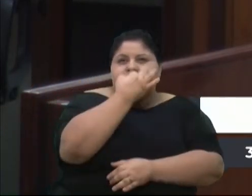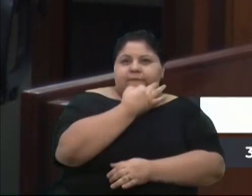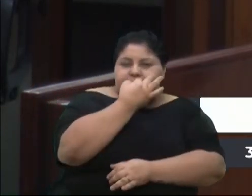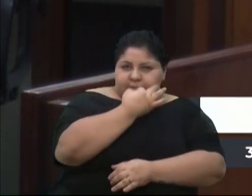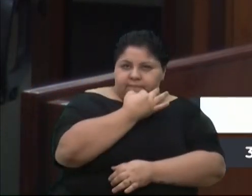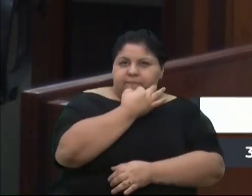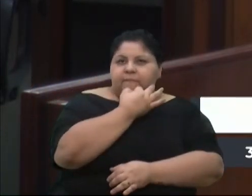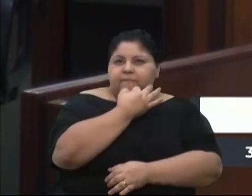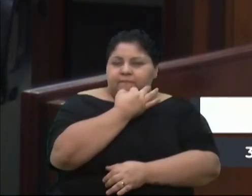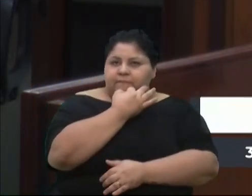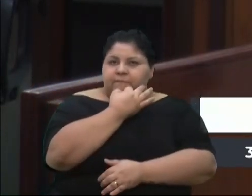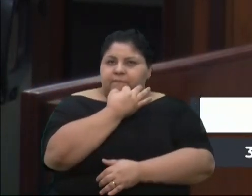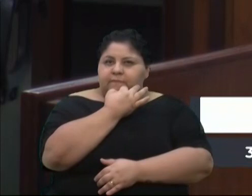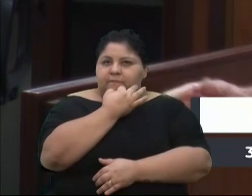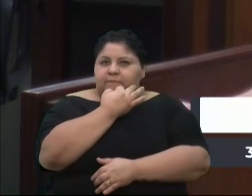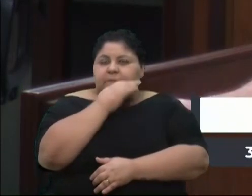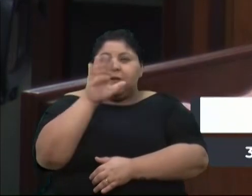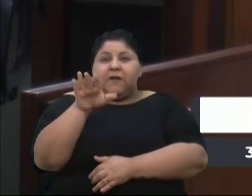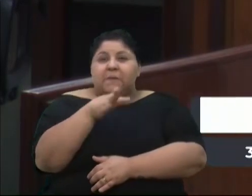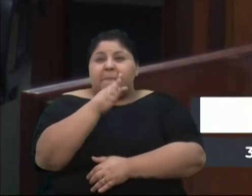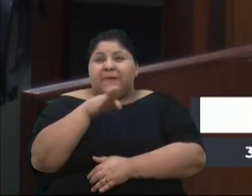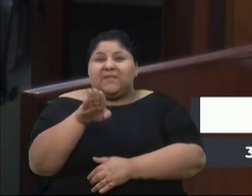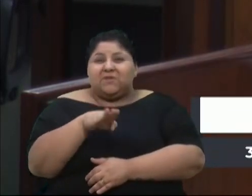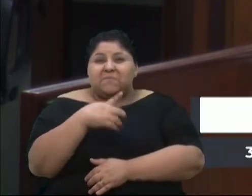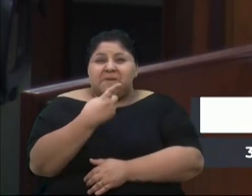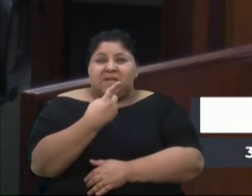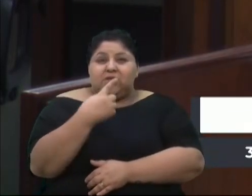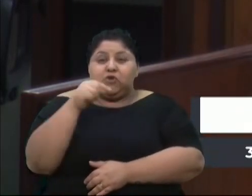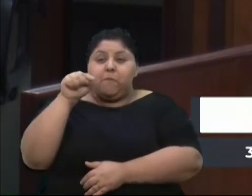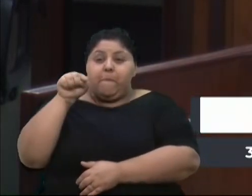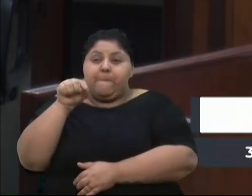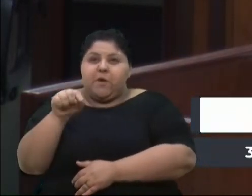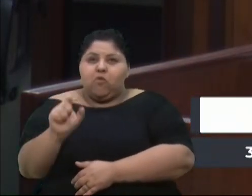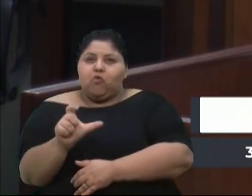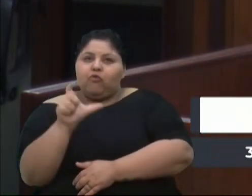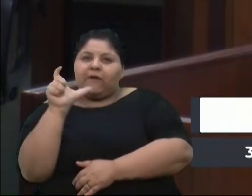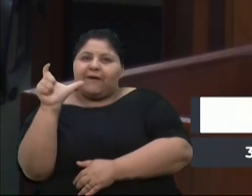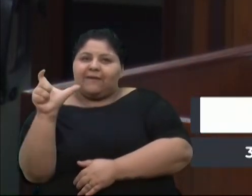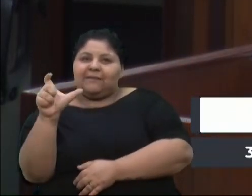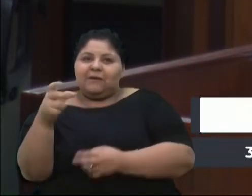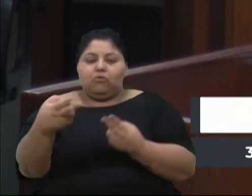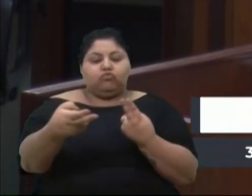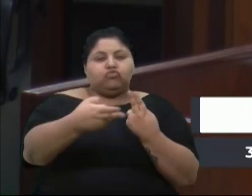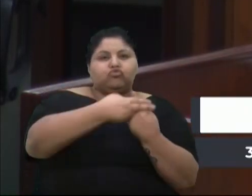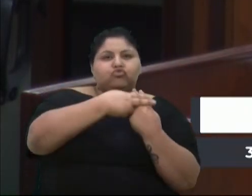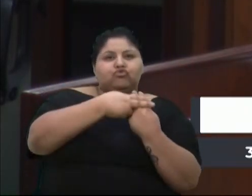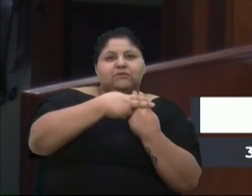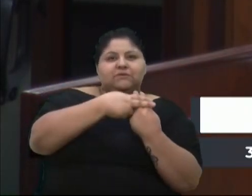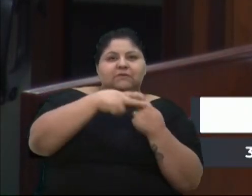a base de 1.000 cartões SUS está saindo por mês. Então, Caxias